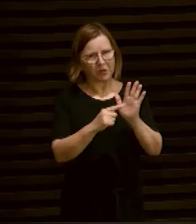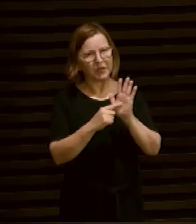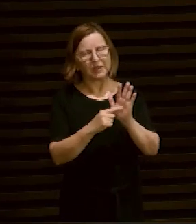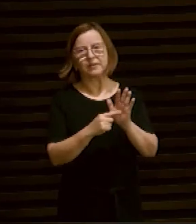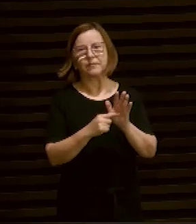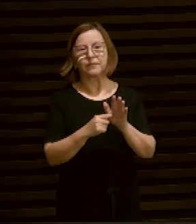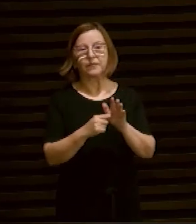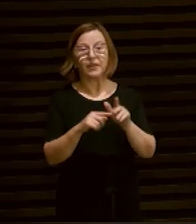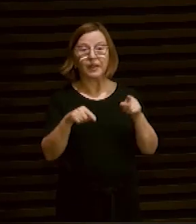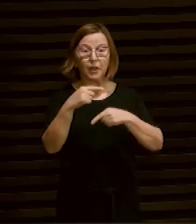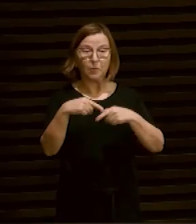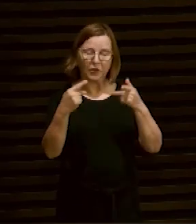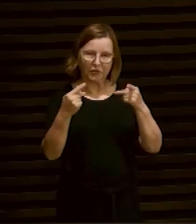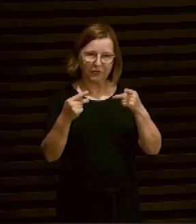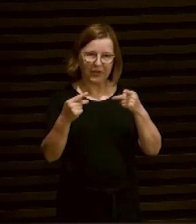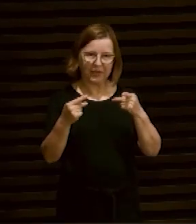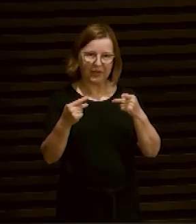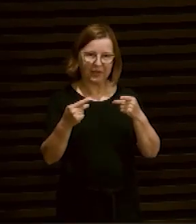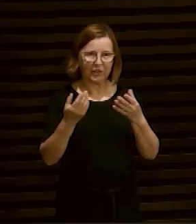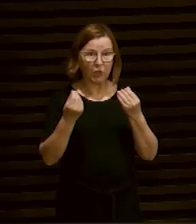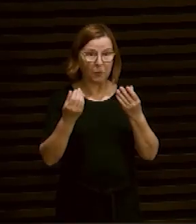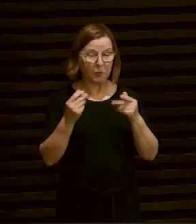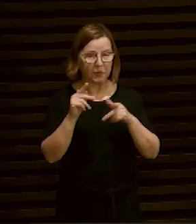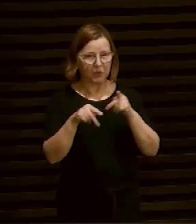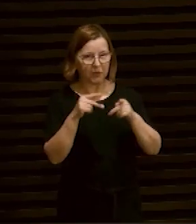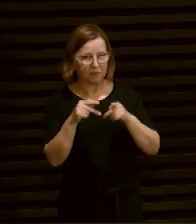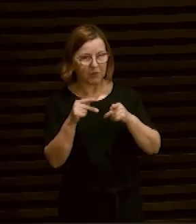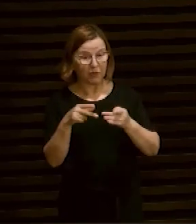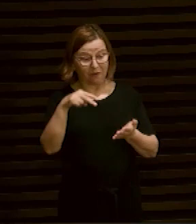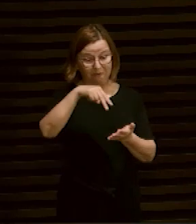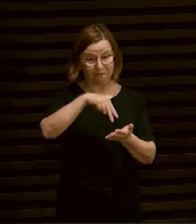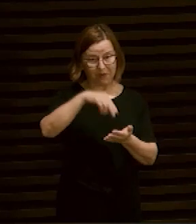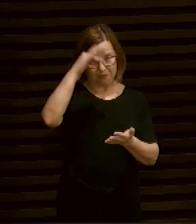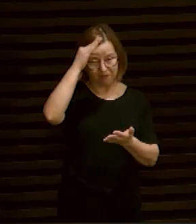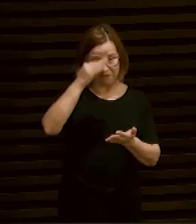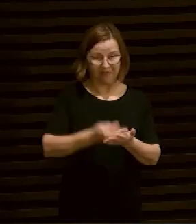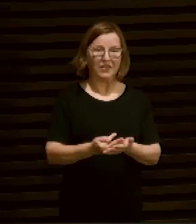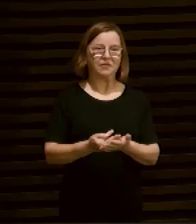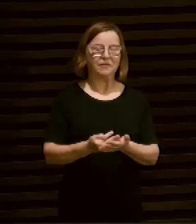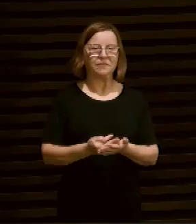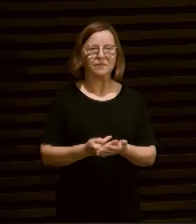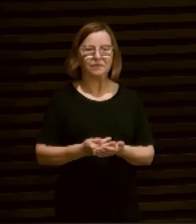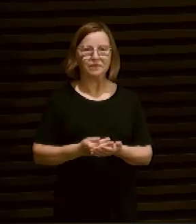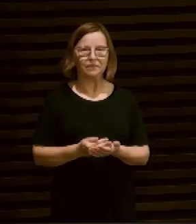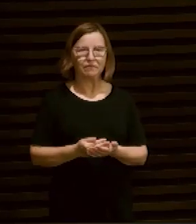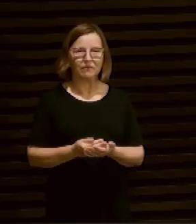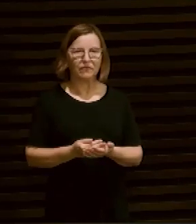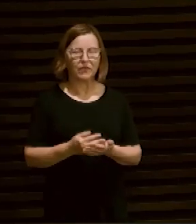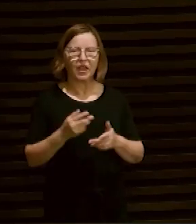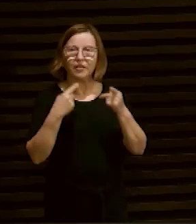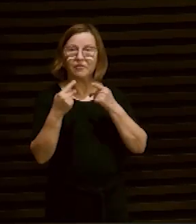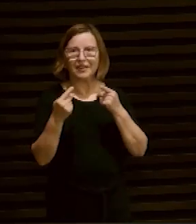Depois de falar de tanta gente que viveu olhando, sem ter atingido ainda, ele diz